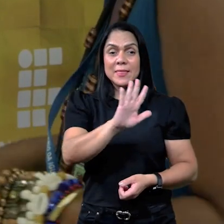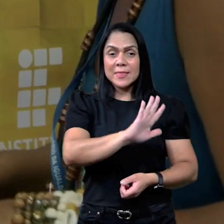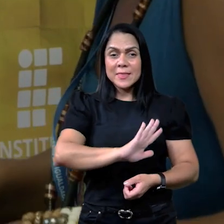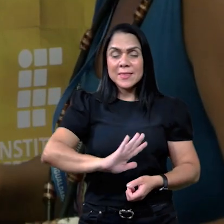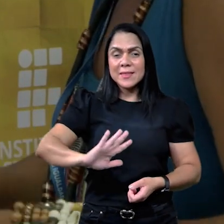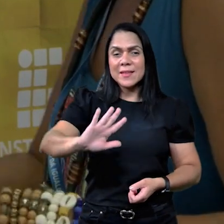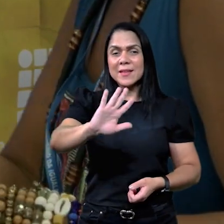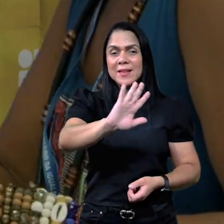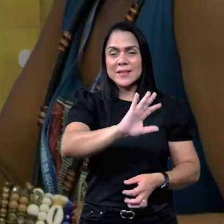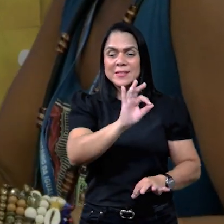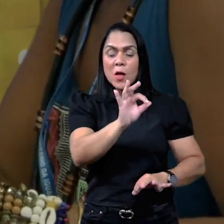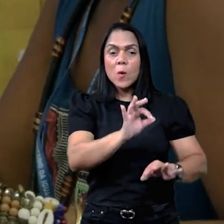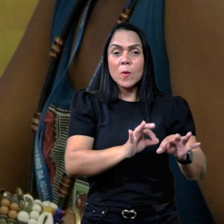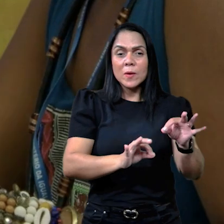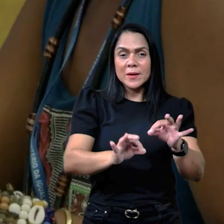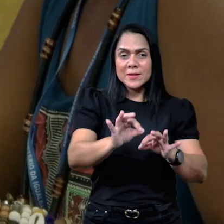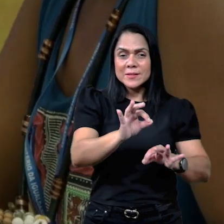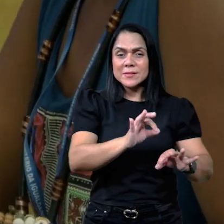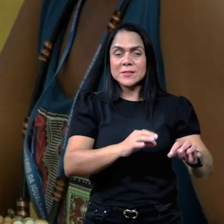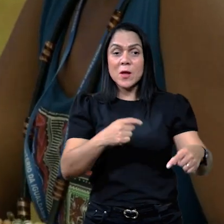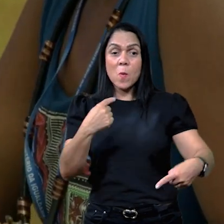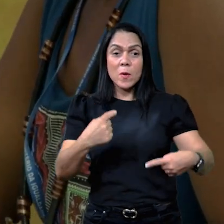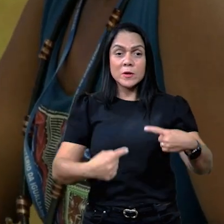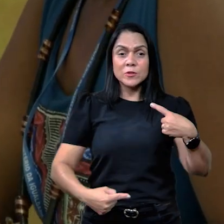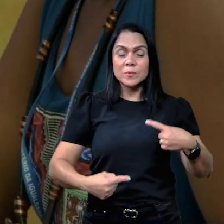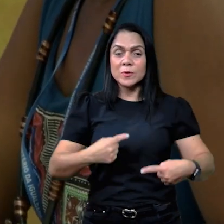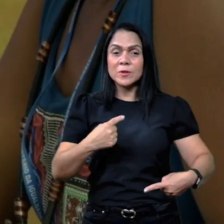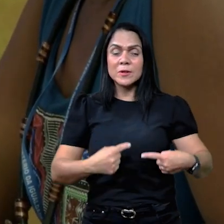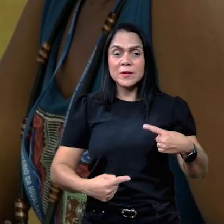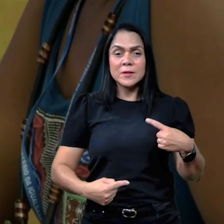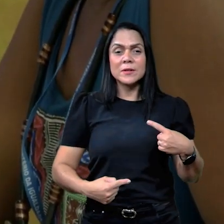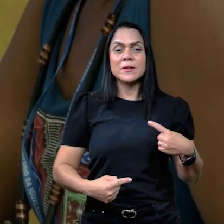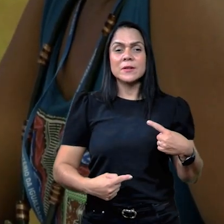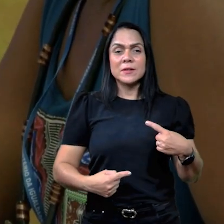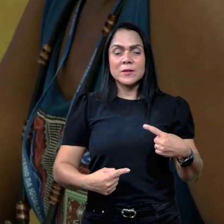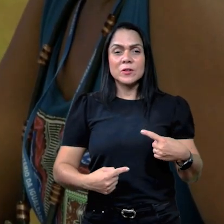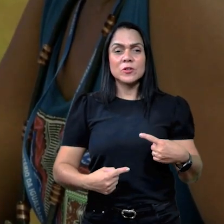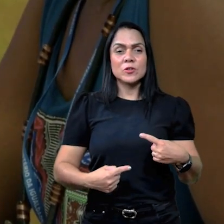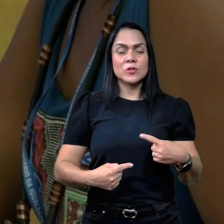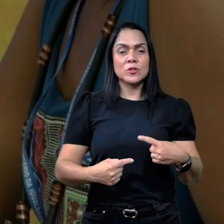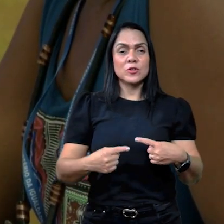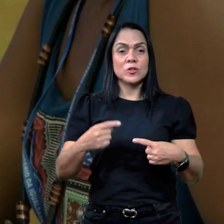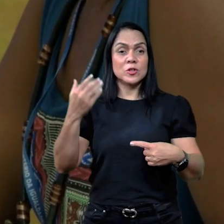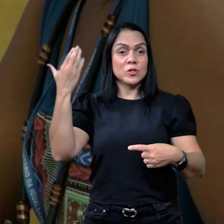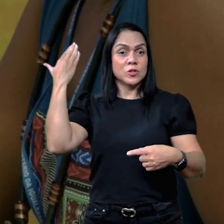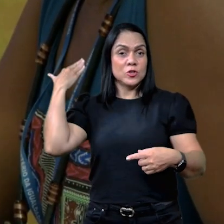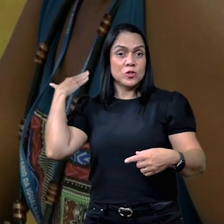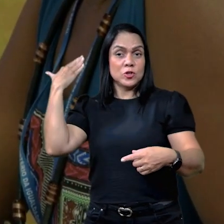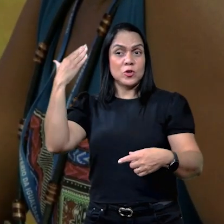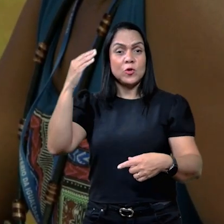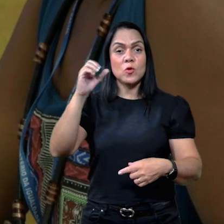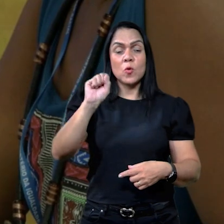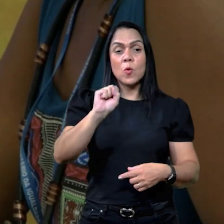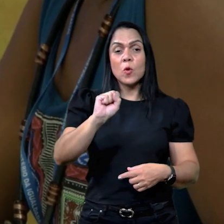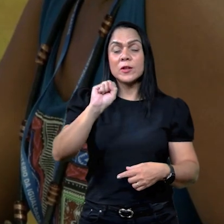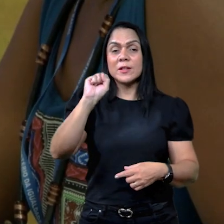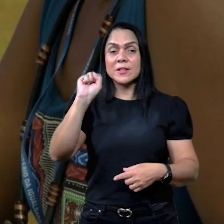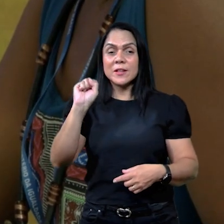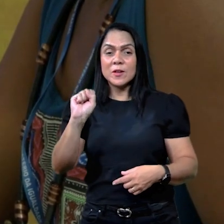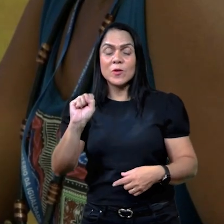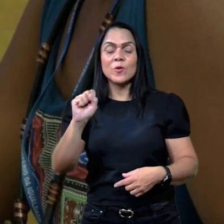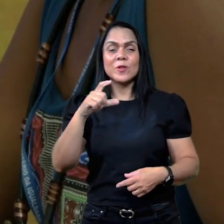nessas políticas, né, nesse acesso a políticas, em que de 88 a gente tem, né,